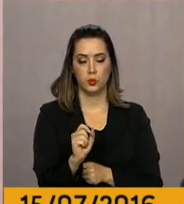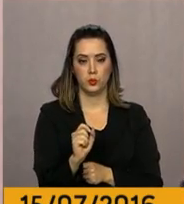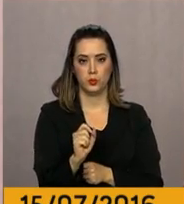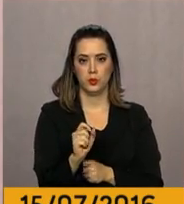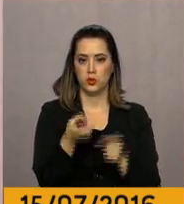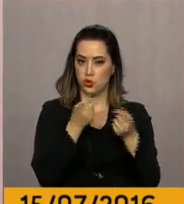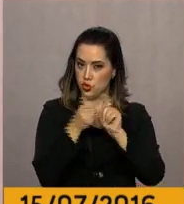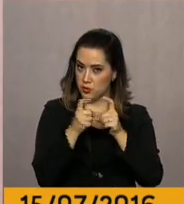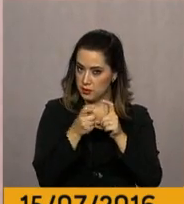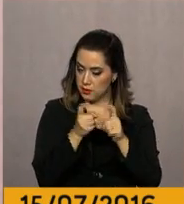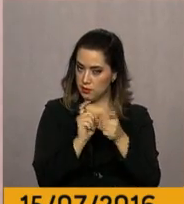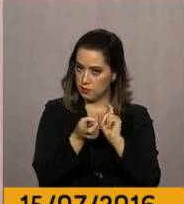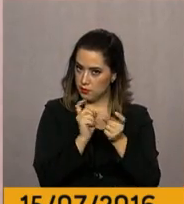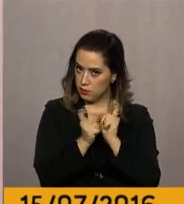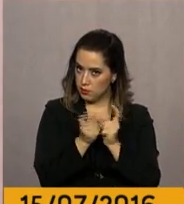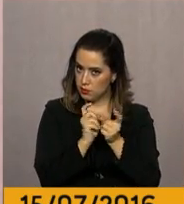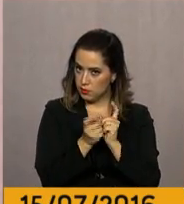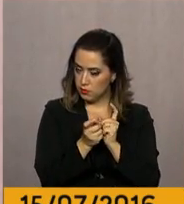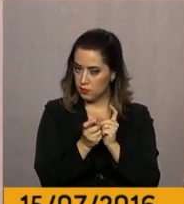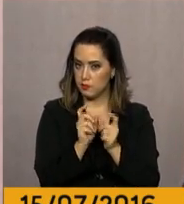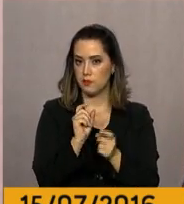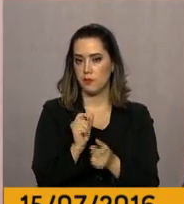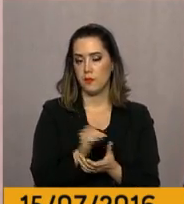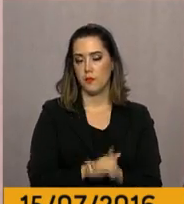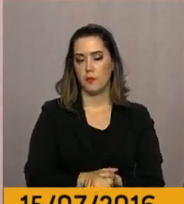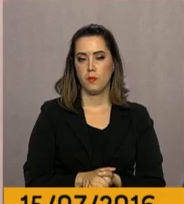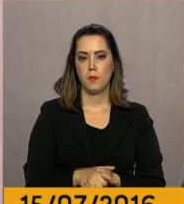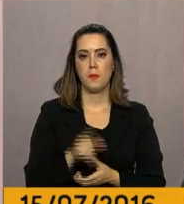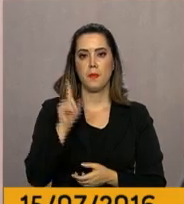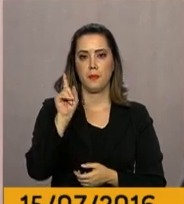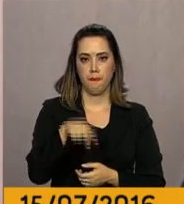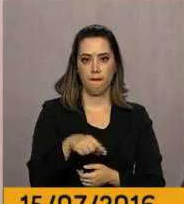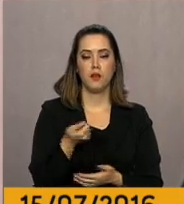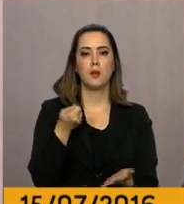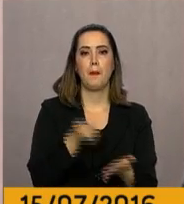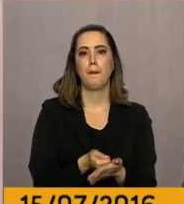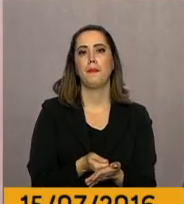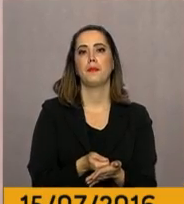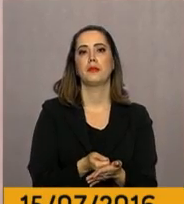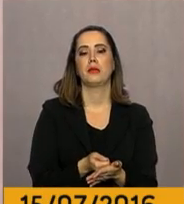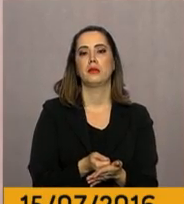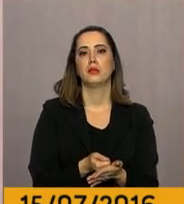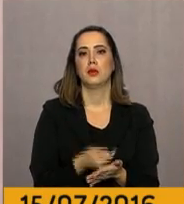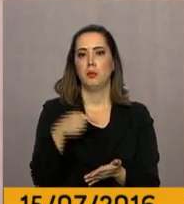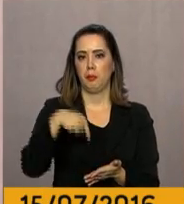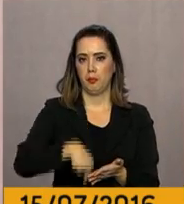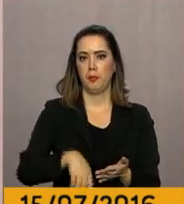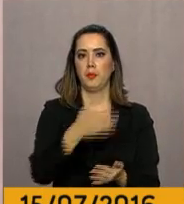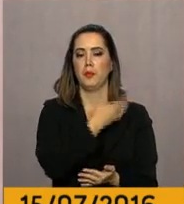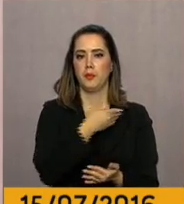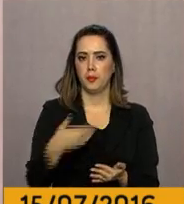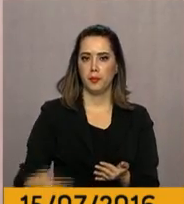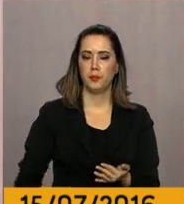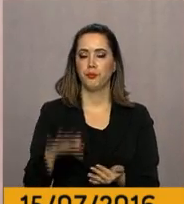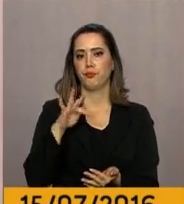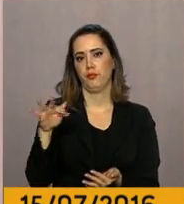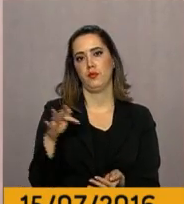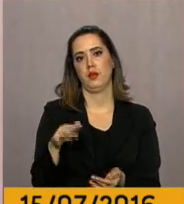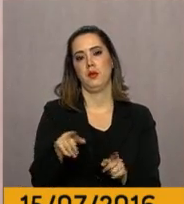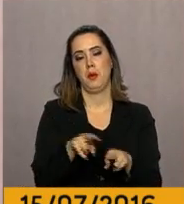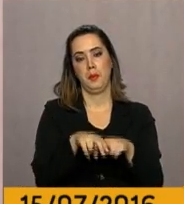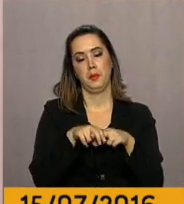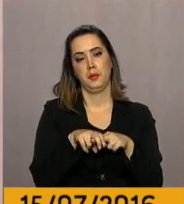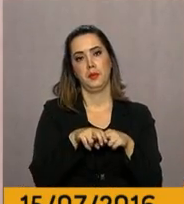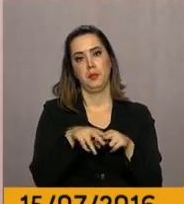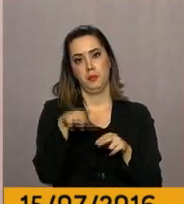gestão, taxas administrativas, eram bancadas pelo Tesouro Nacional através do FNDE, ou